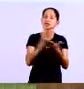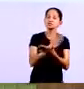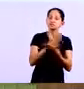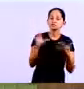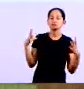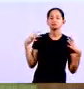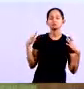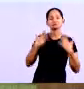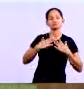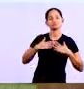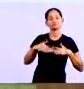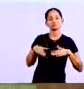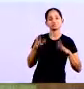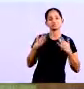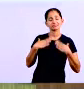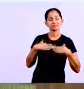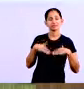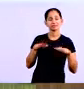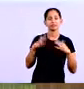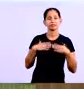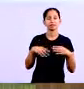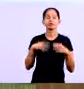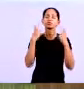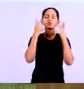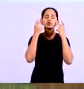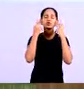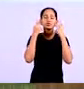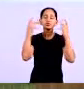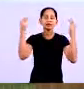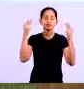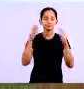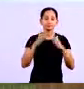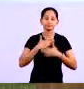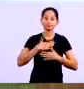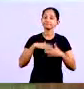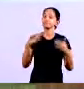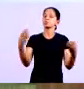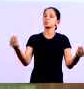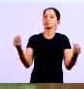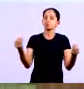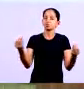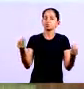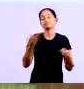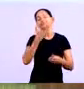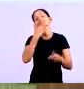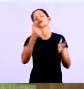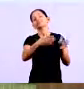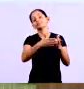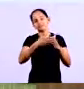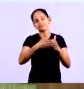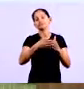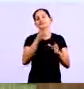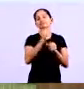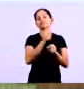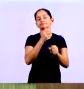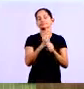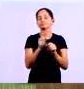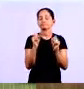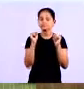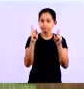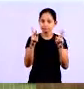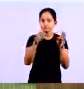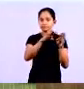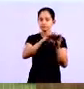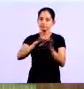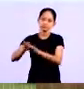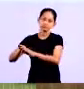comodismo, tá bom assim, né? Se tá bom, estando bem para ambas as partes, deixa para lá, né? Então você tem que solicitar isso. Vamos falar um pouquinho sobre as